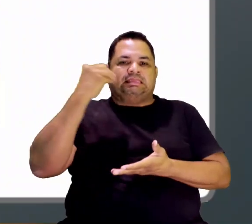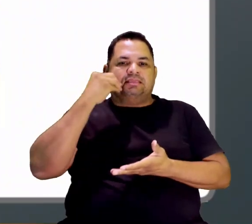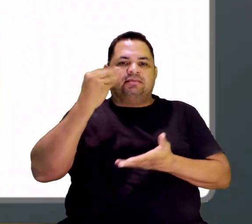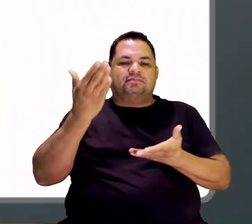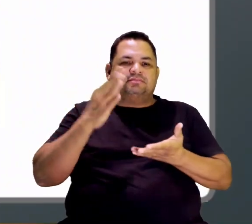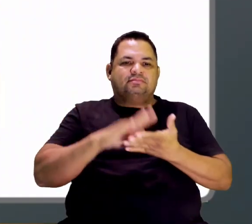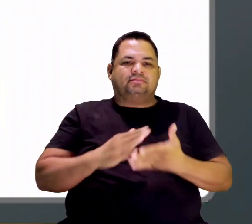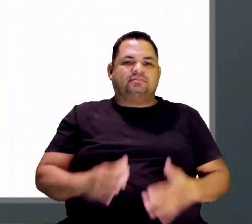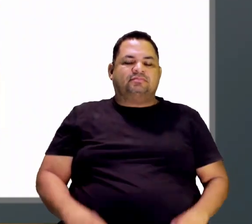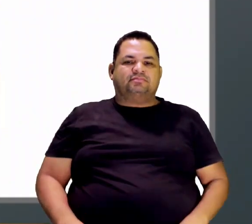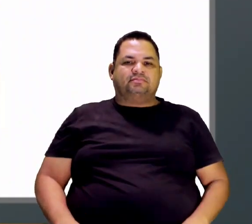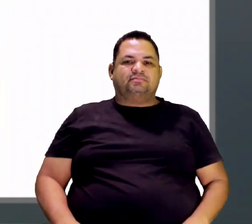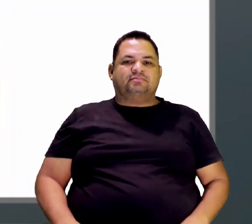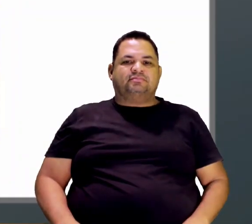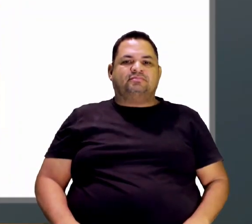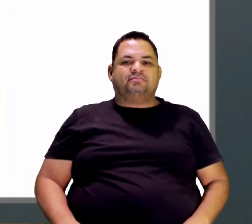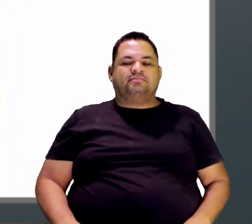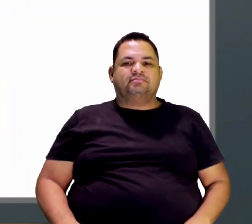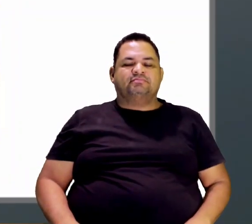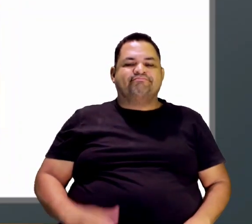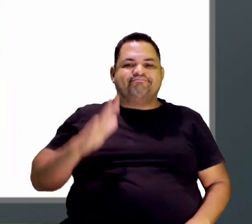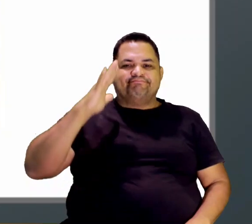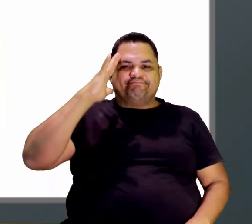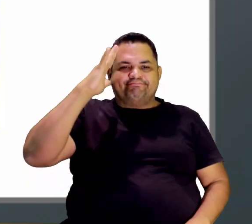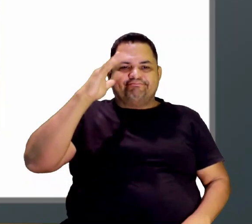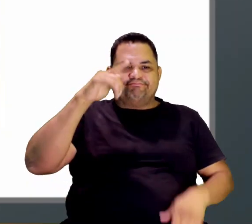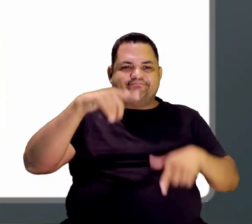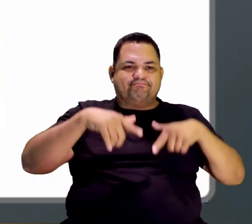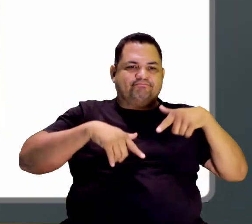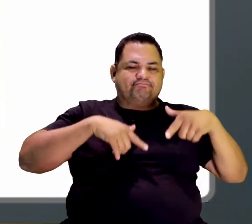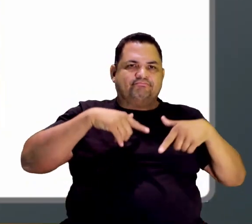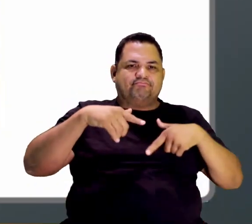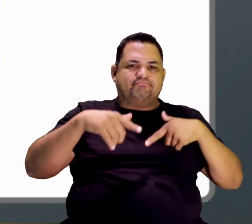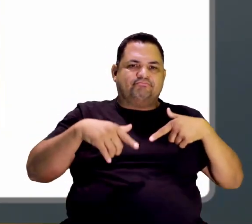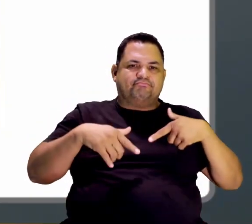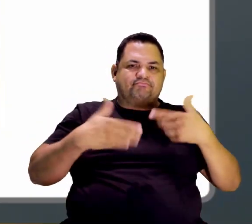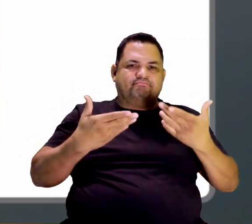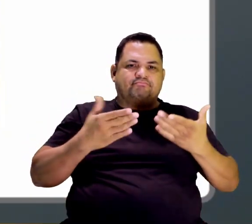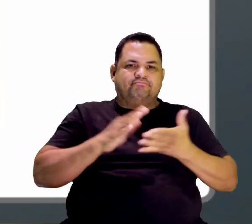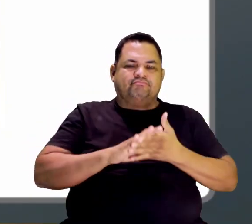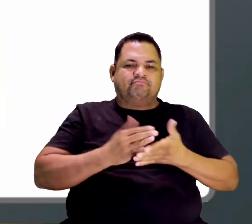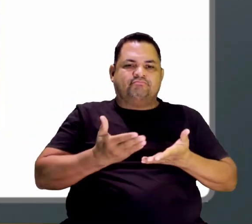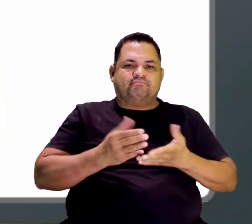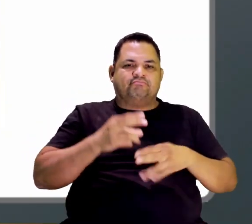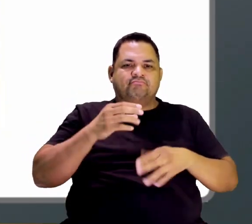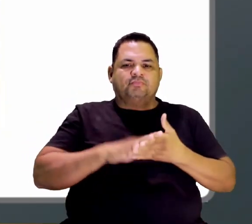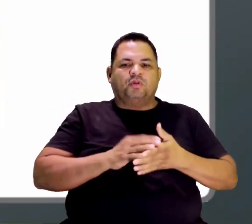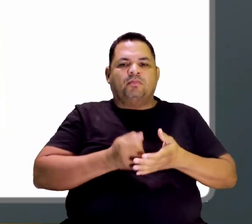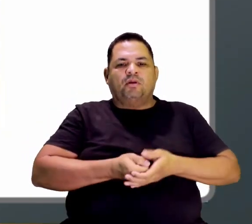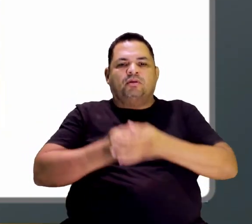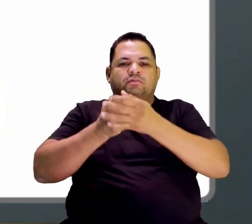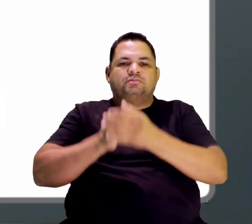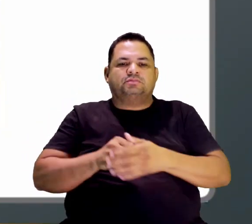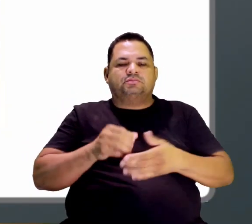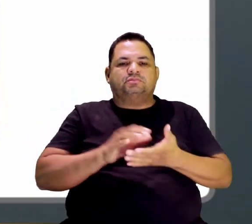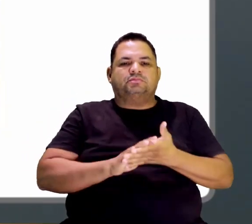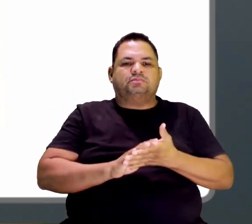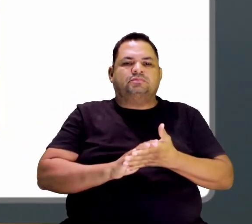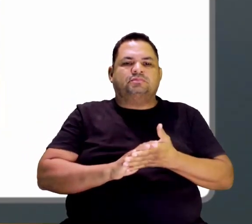metros do centro do campo, certo? Outra adaptação seria aqui a